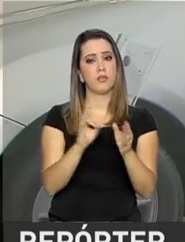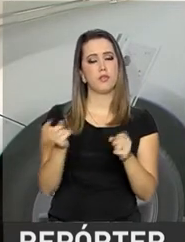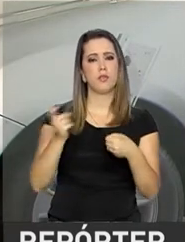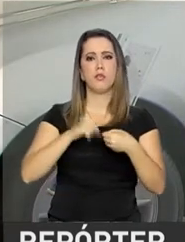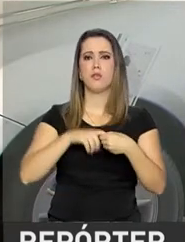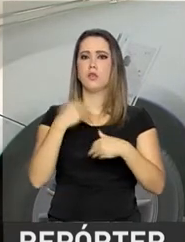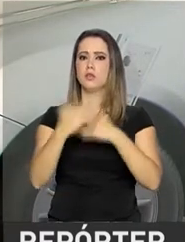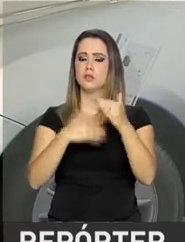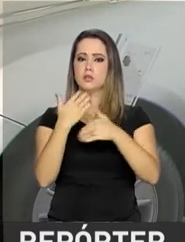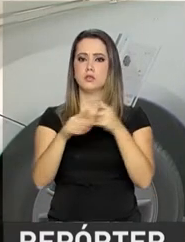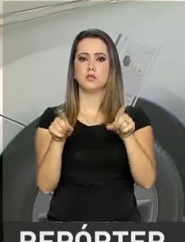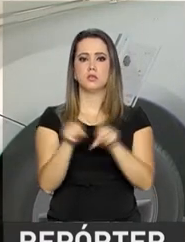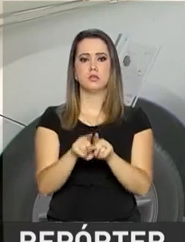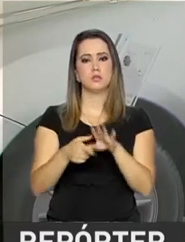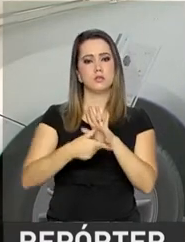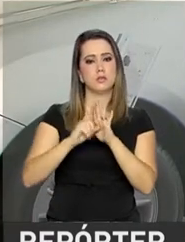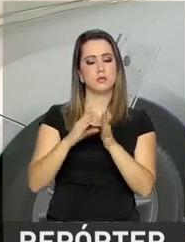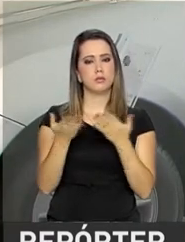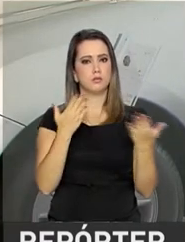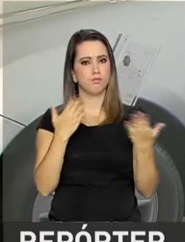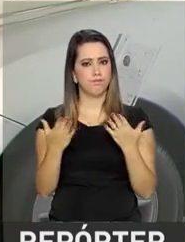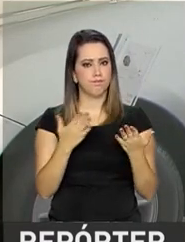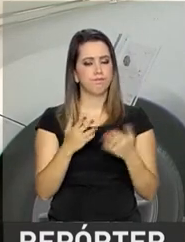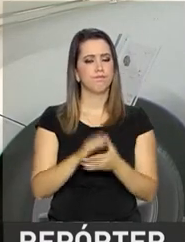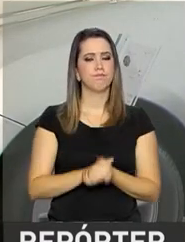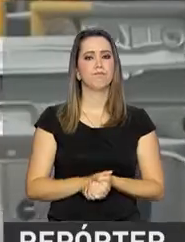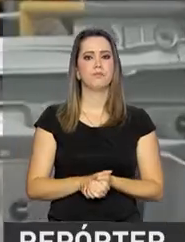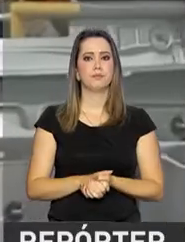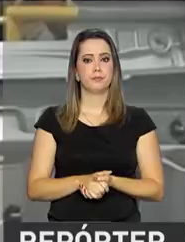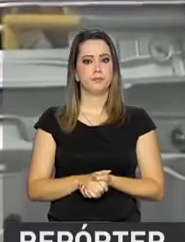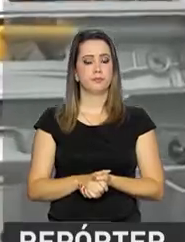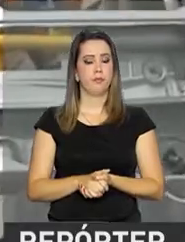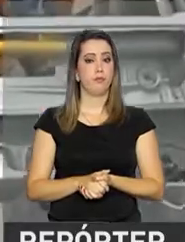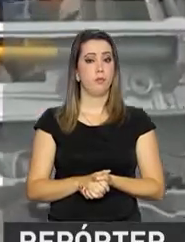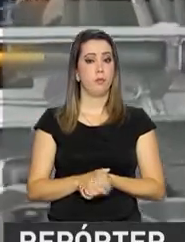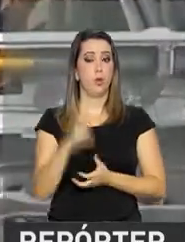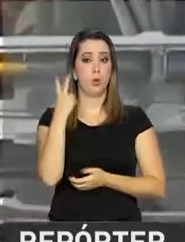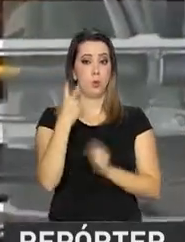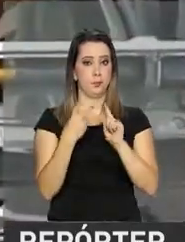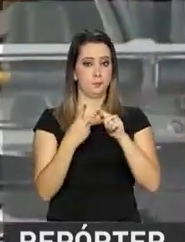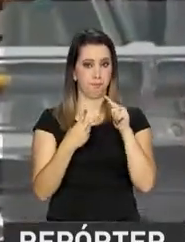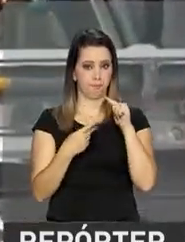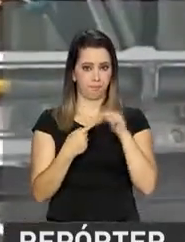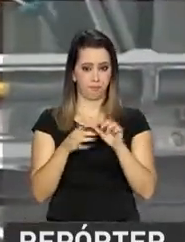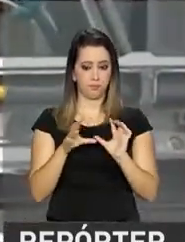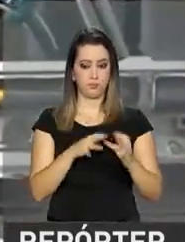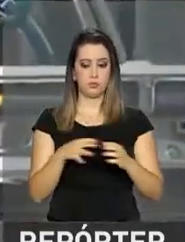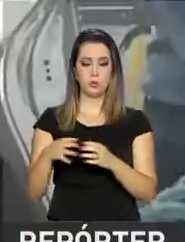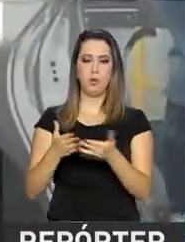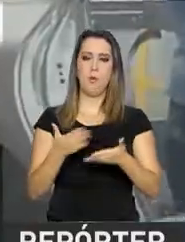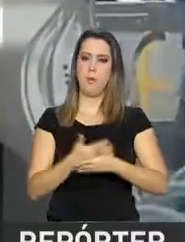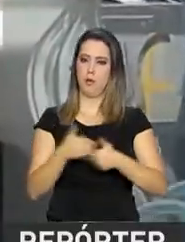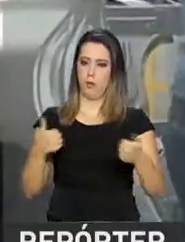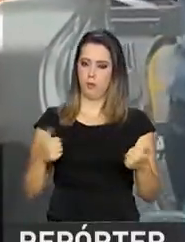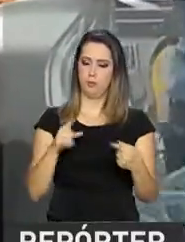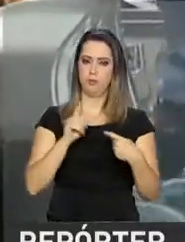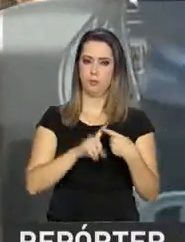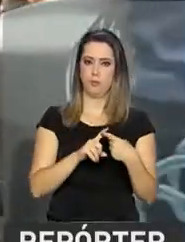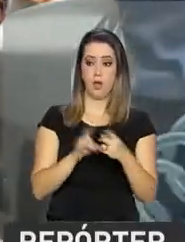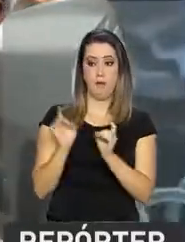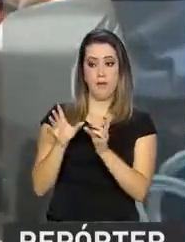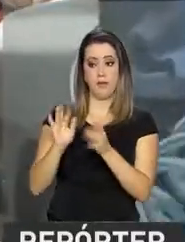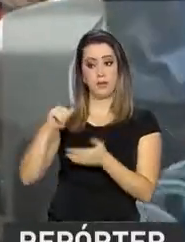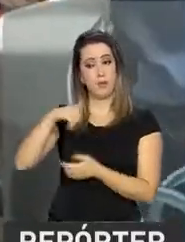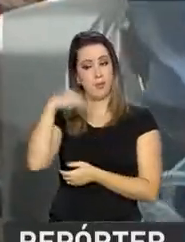aos patamares anteriores à crise econômica dois setores que puxaram a demanda ea produção em janeiro o mercado externo